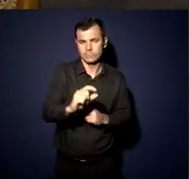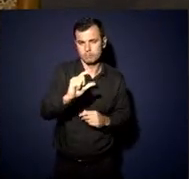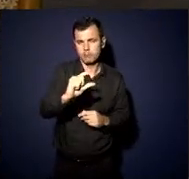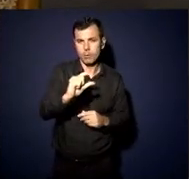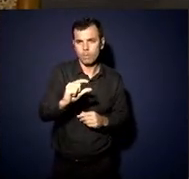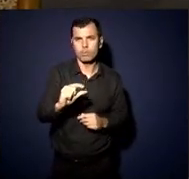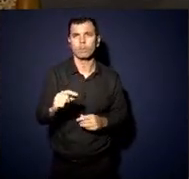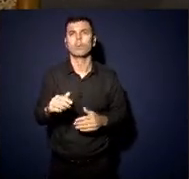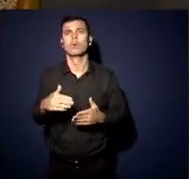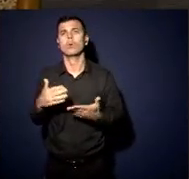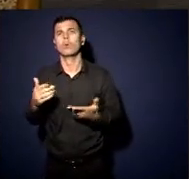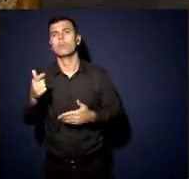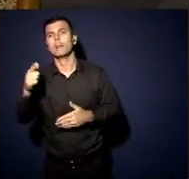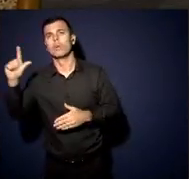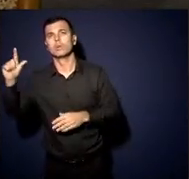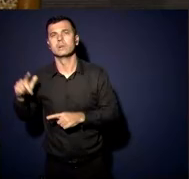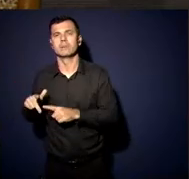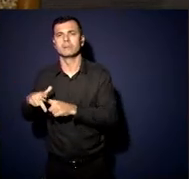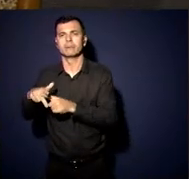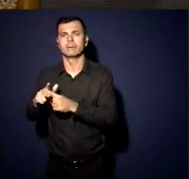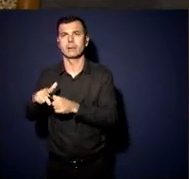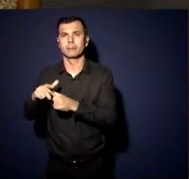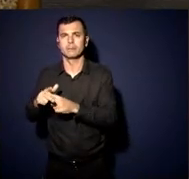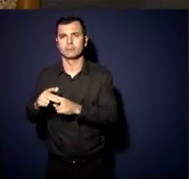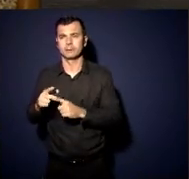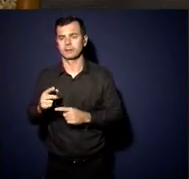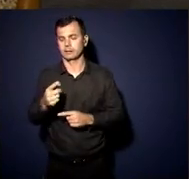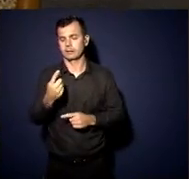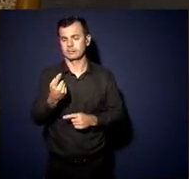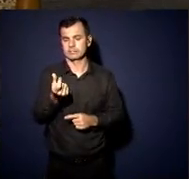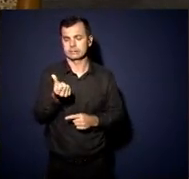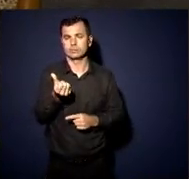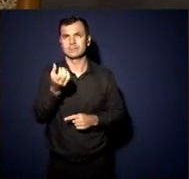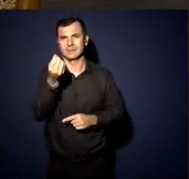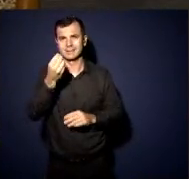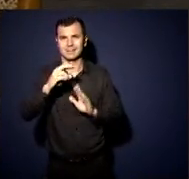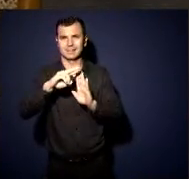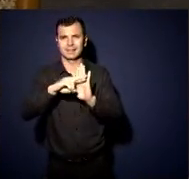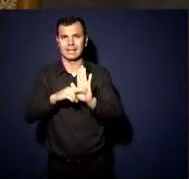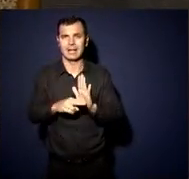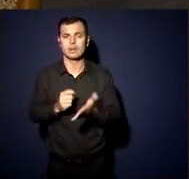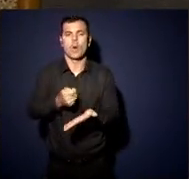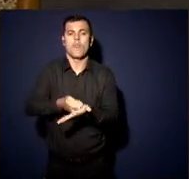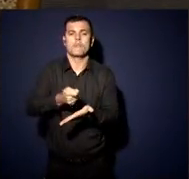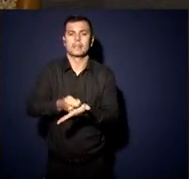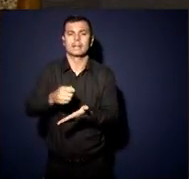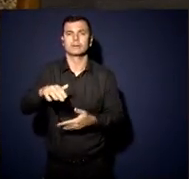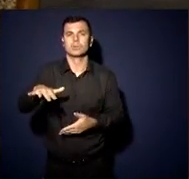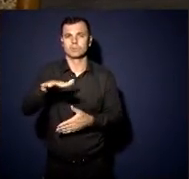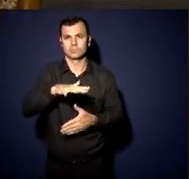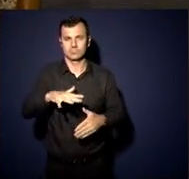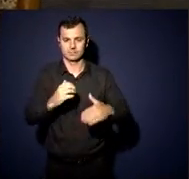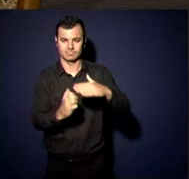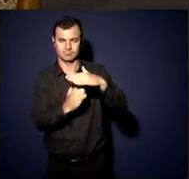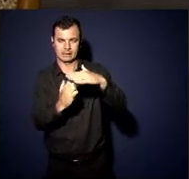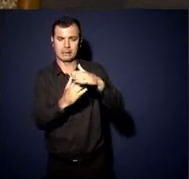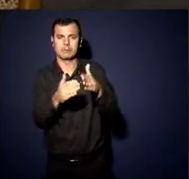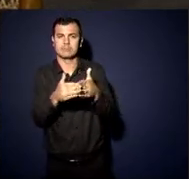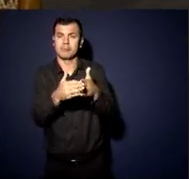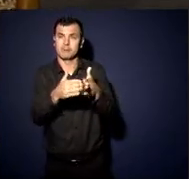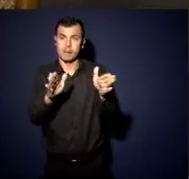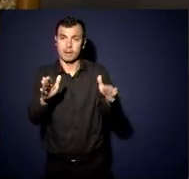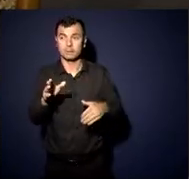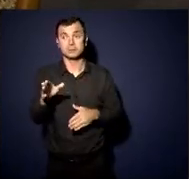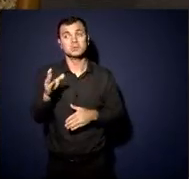ferramentas como as emissões da resolução 160 que não são todas obrigatórias para companhias abertas a gente tá Mirando nessa direção